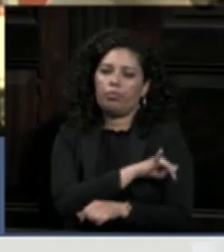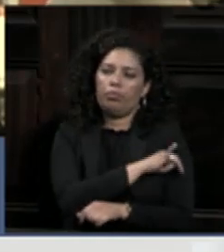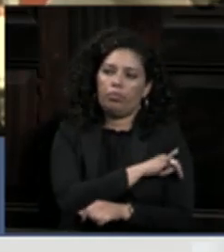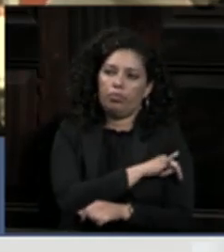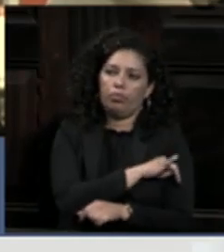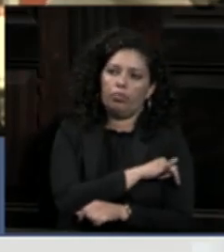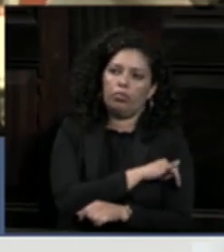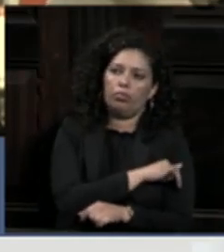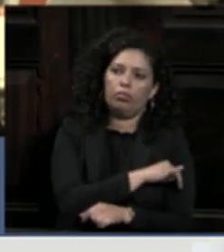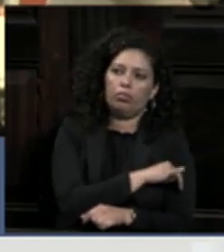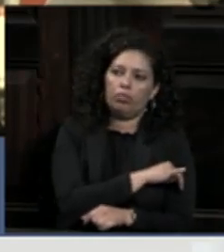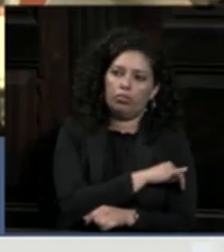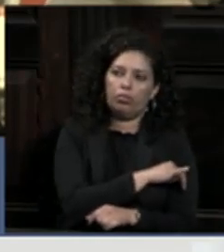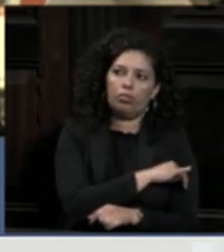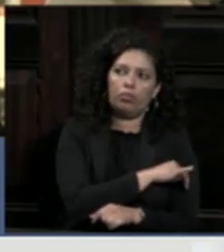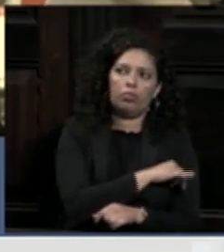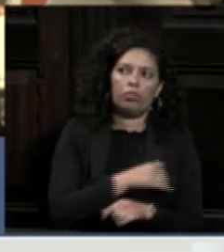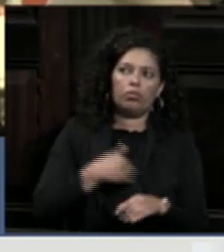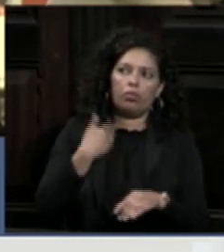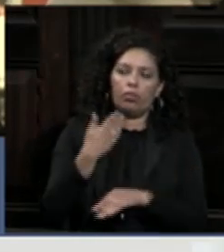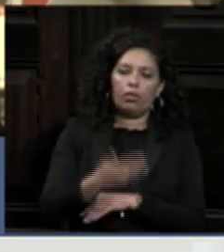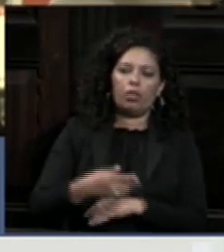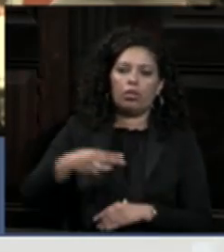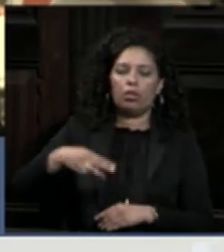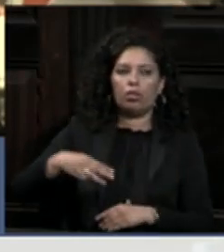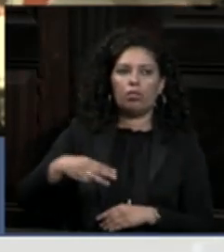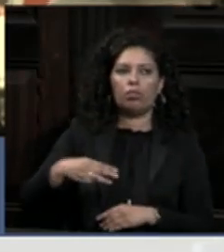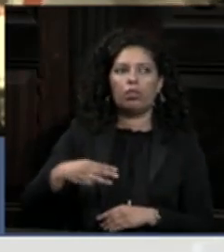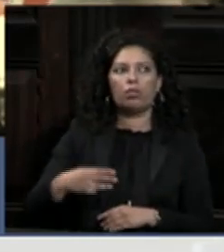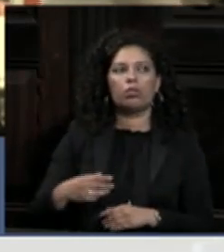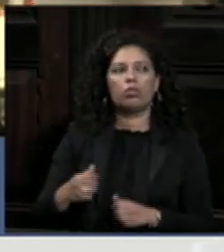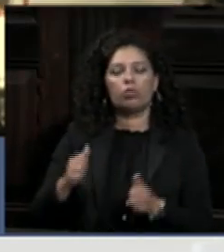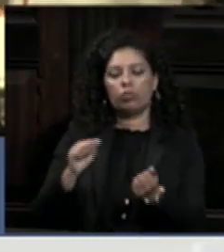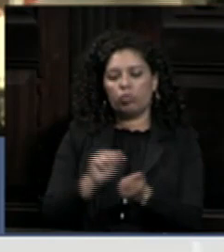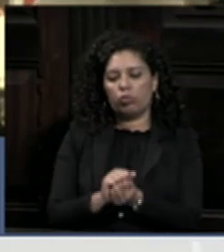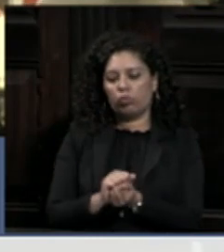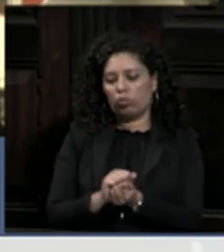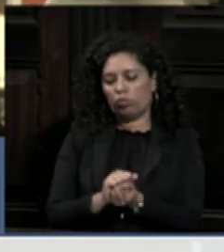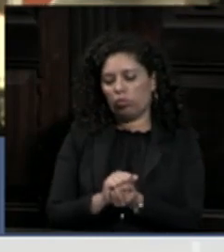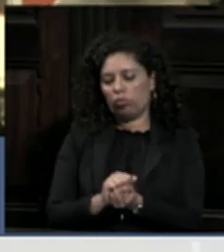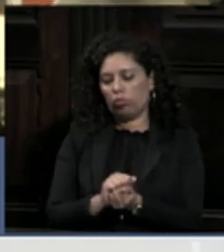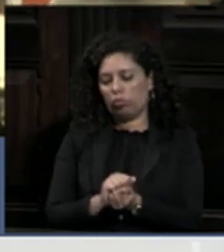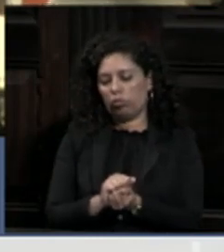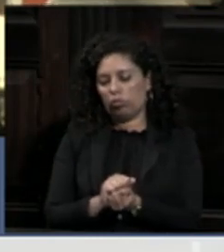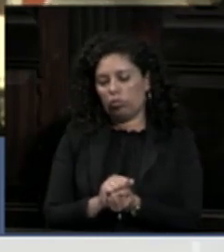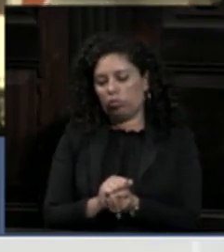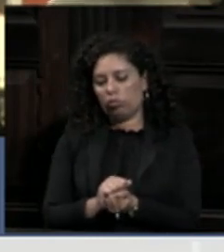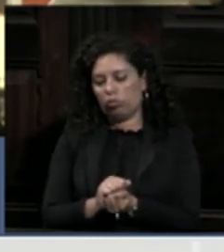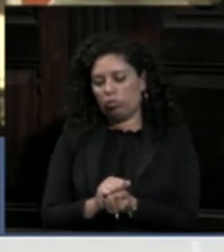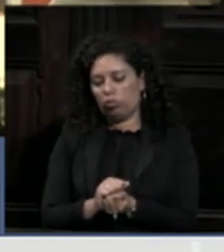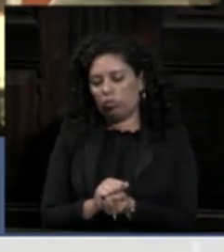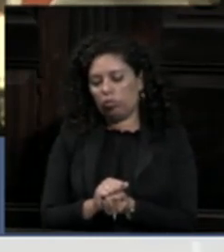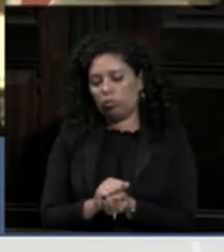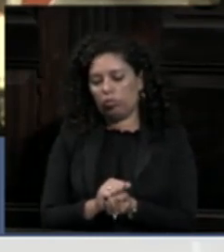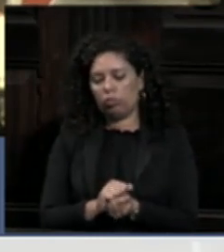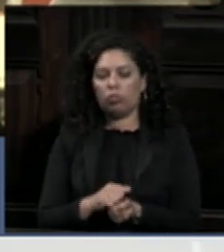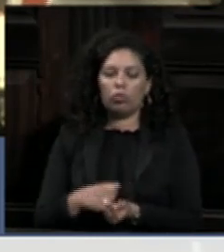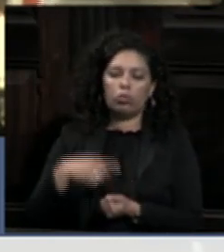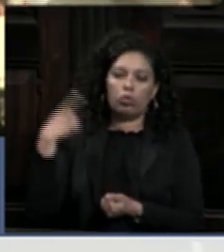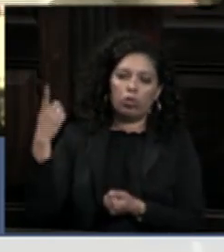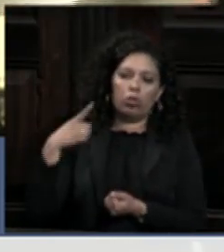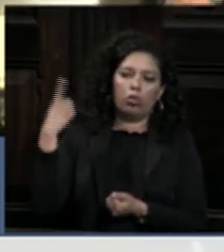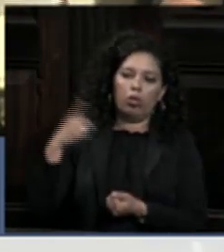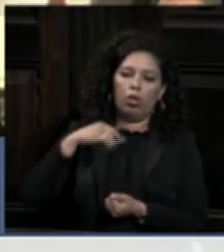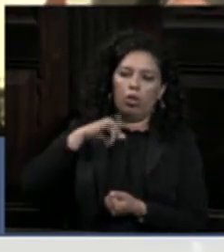básica na modalidade de educação de jovens e adultos no período noturno na edson joão marcelo